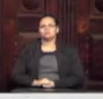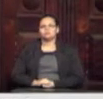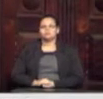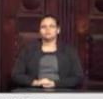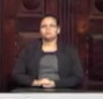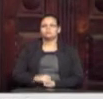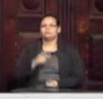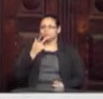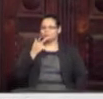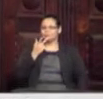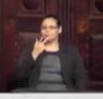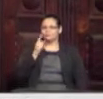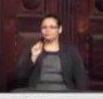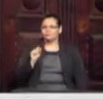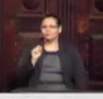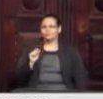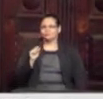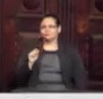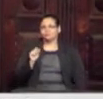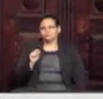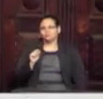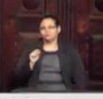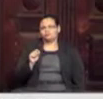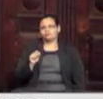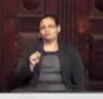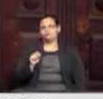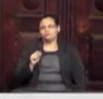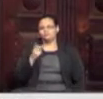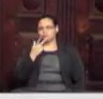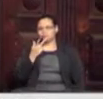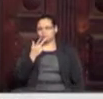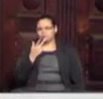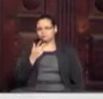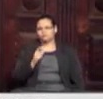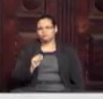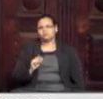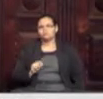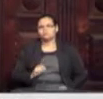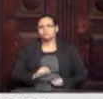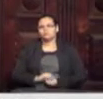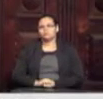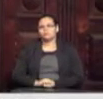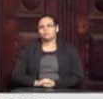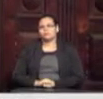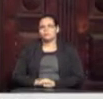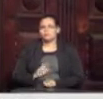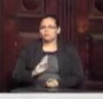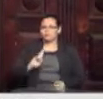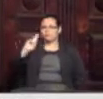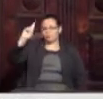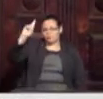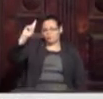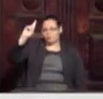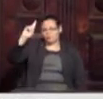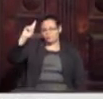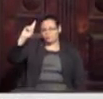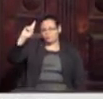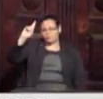dizer que falo como representante